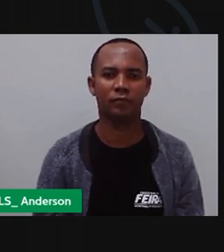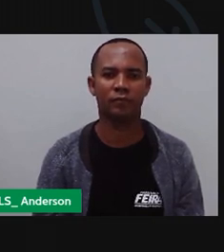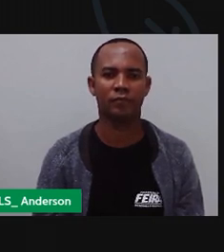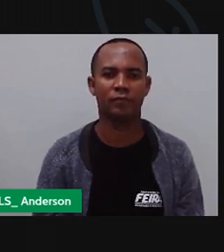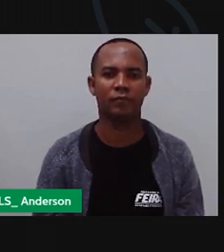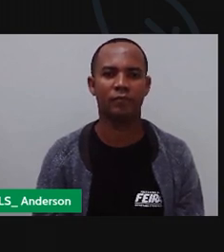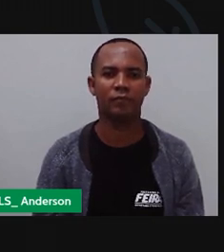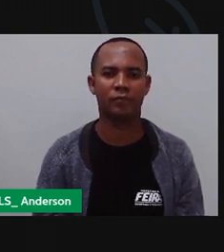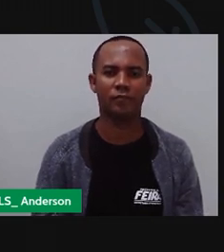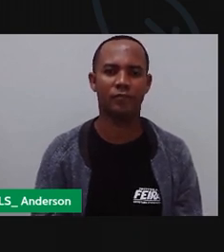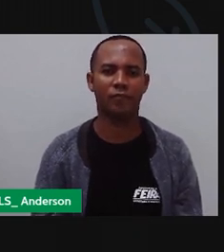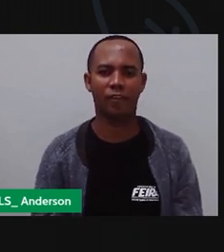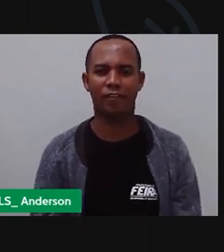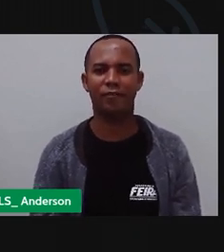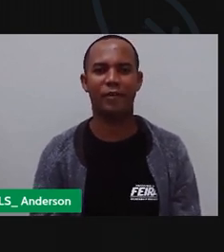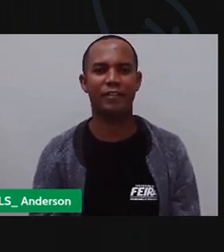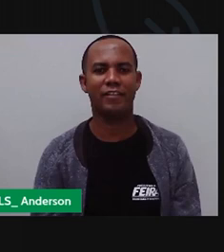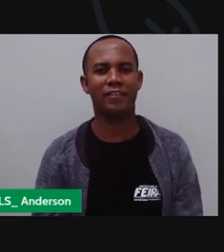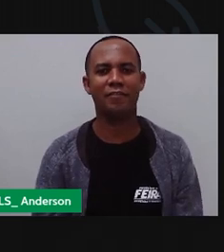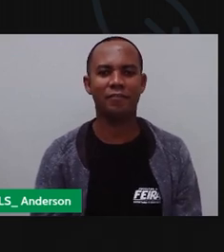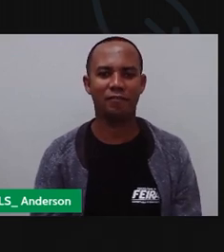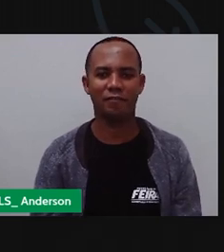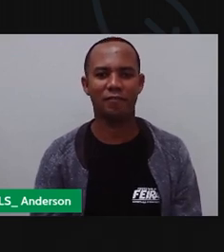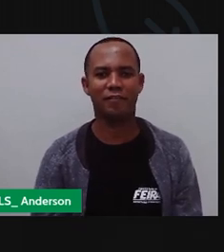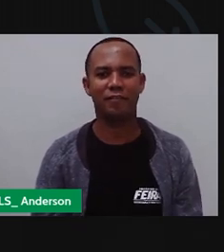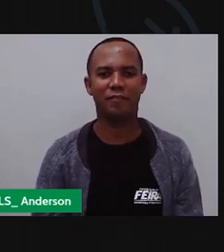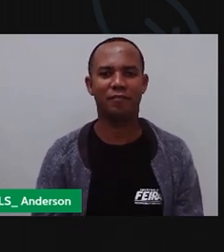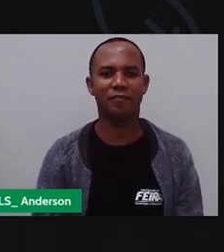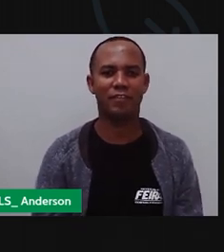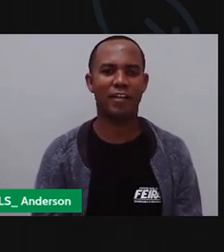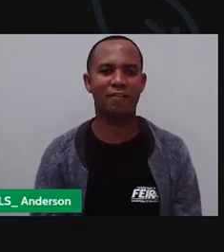Só pra Vânia de ciquetose aqui, não.